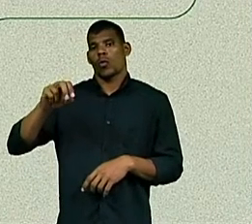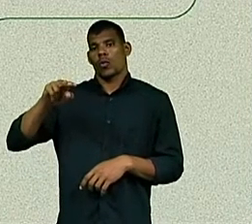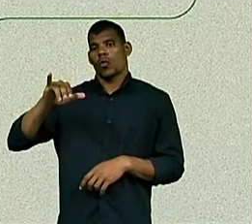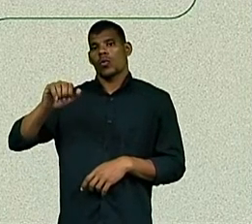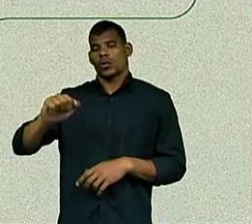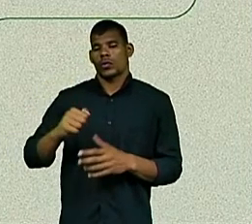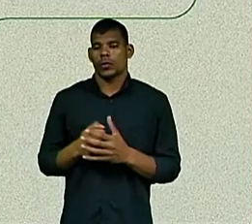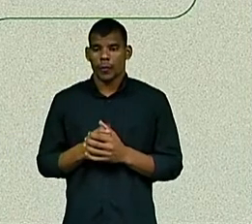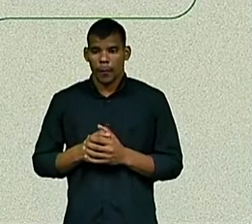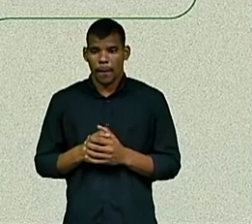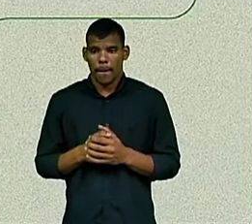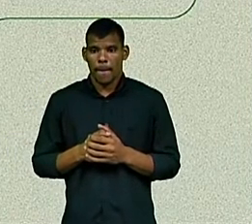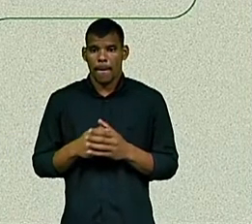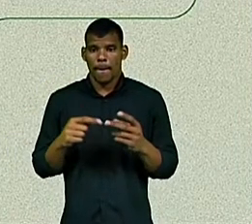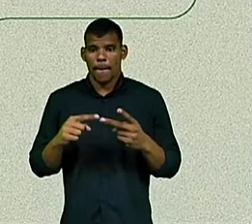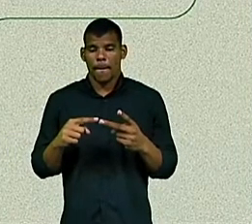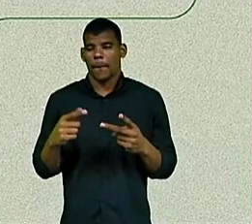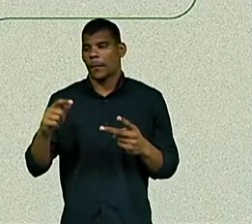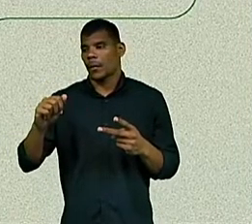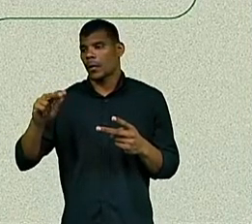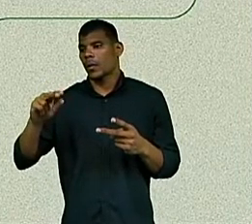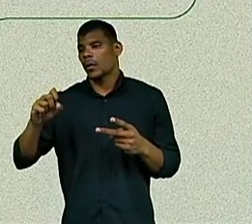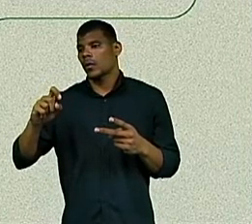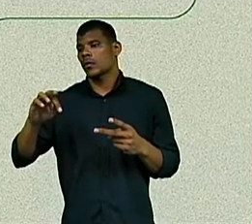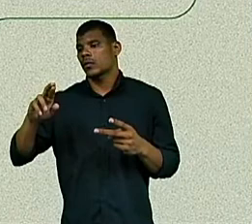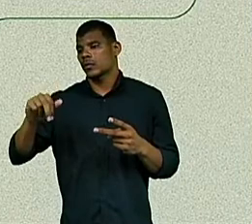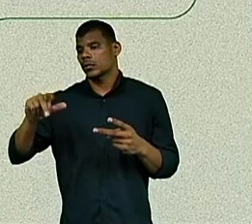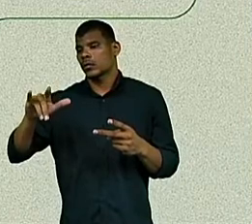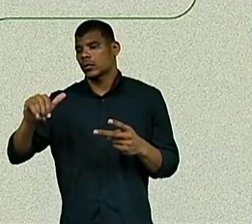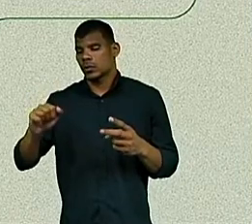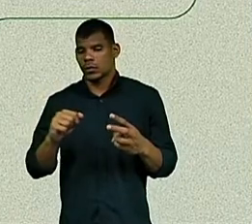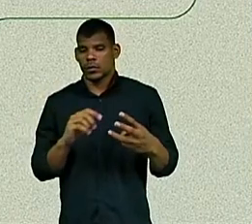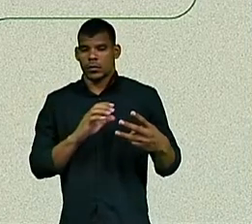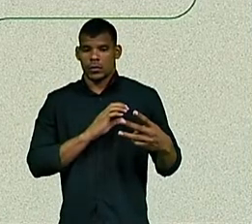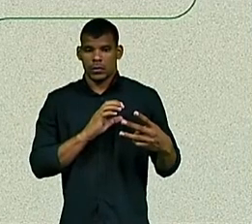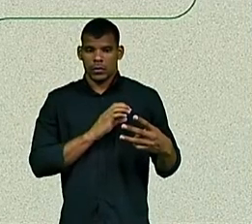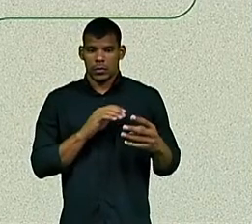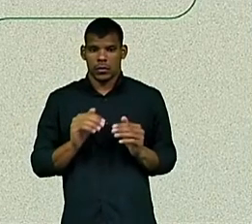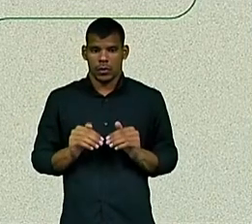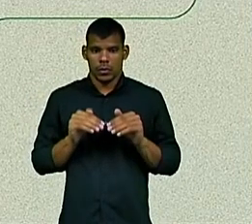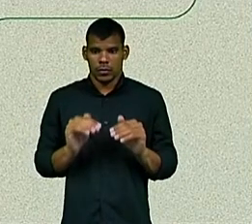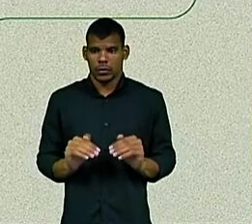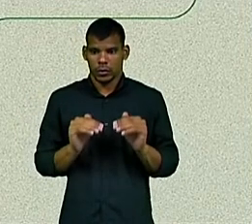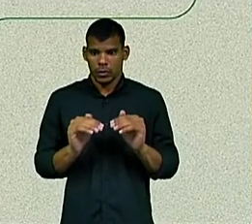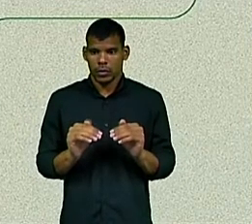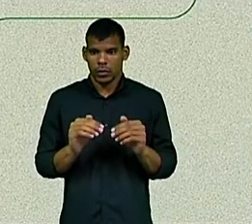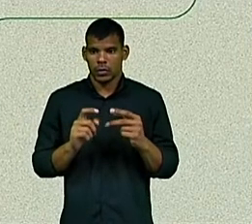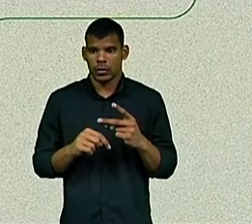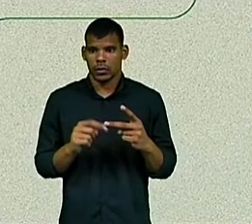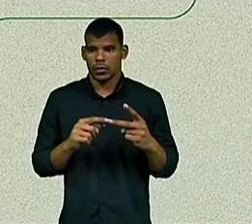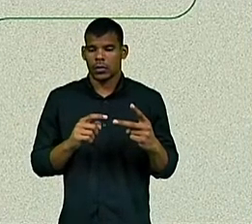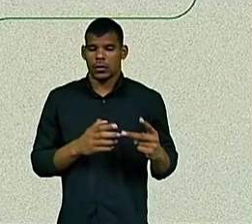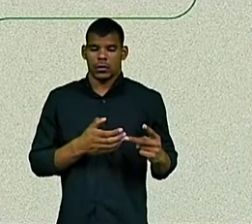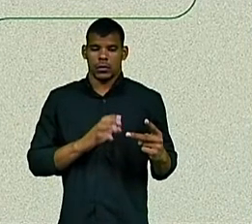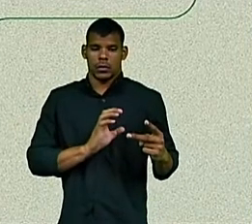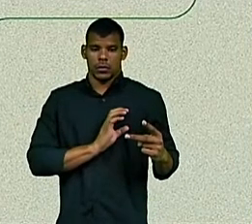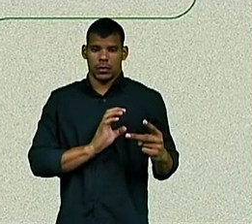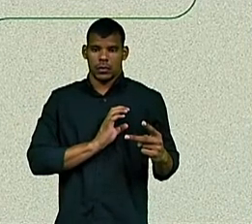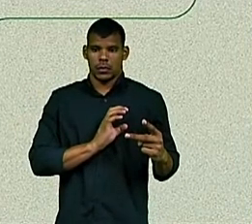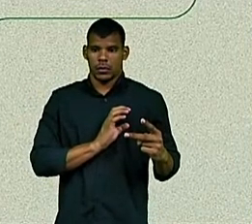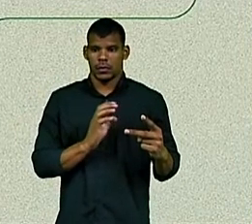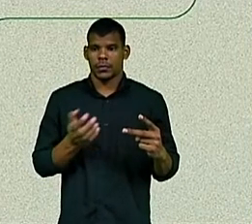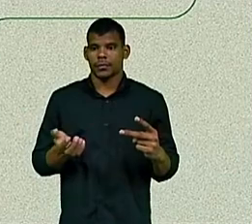raríssimas exceções Austrália Canadá mas há 90% e a maioria dos países ricos do mundo